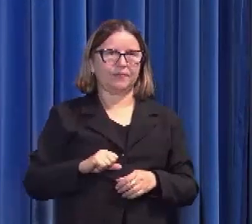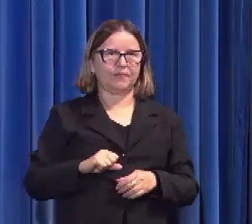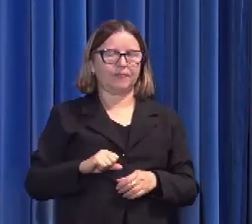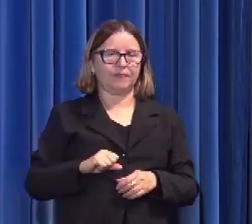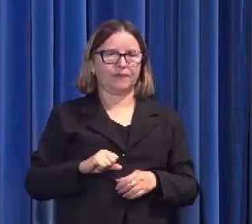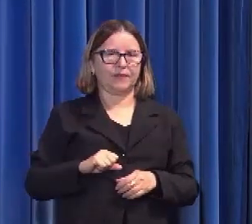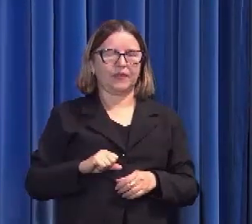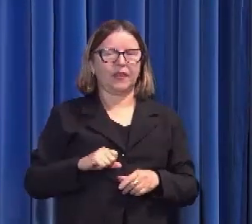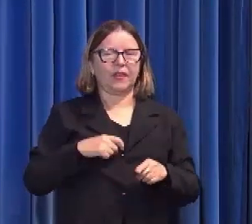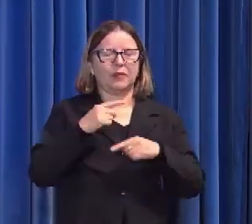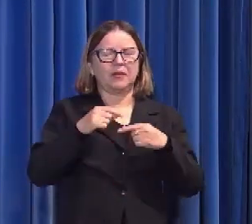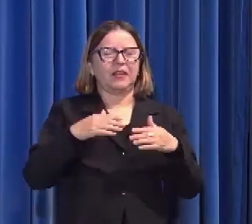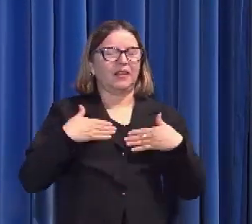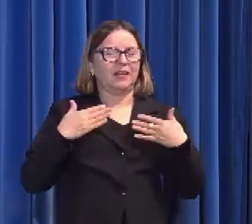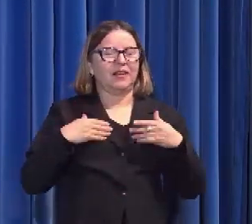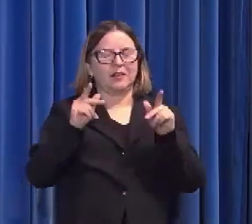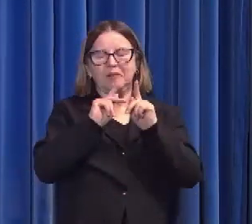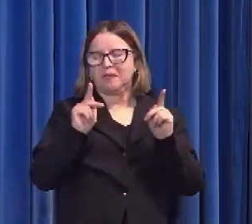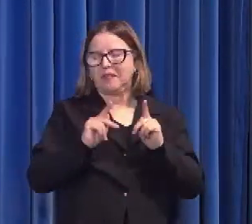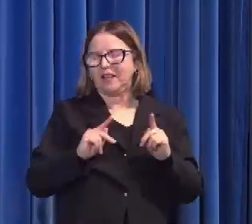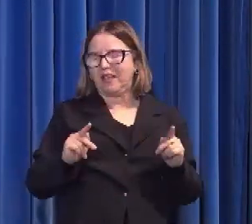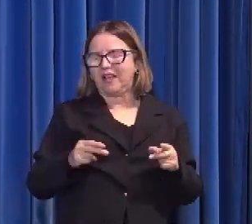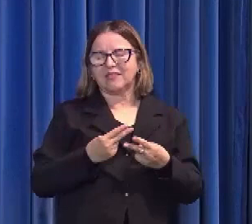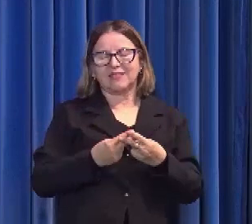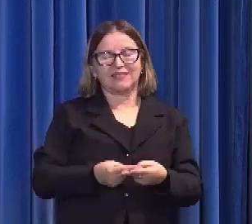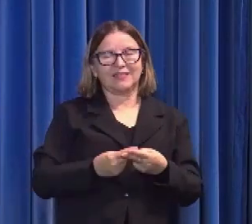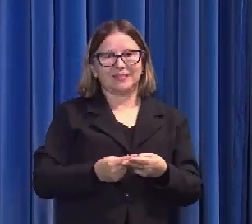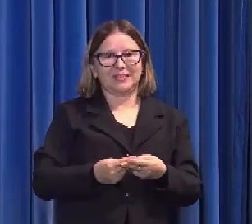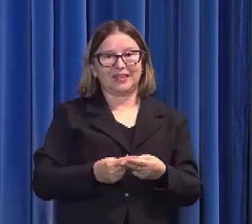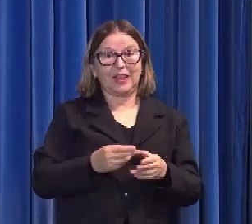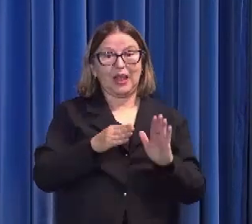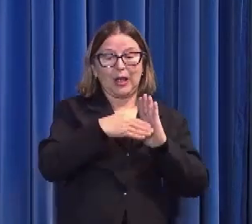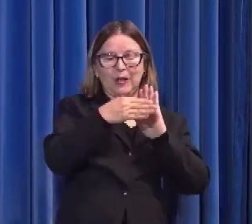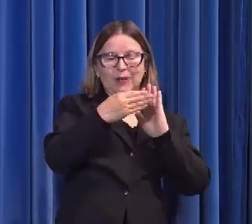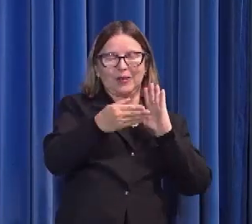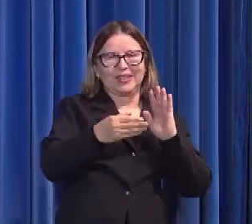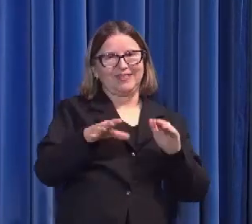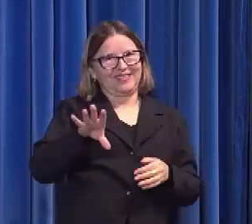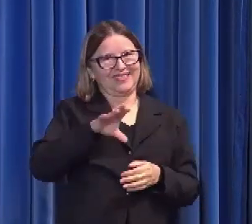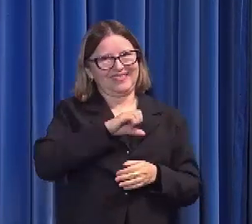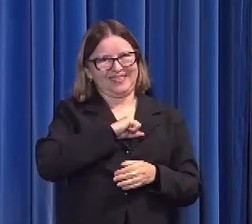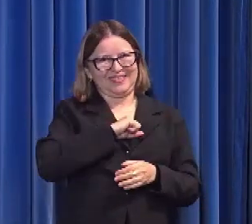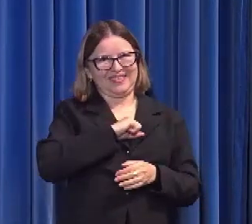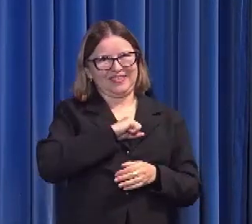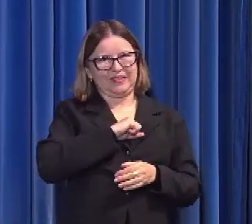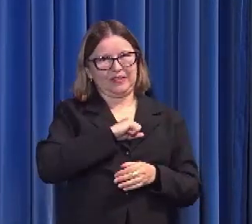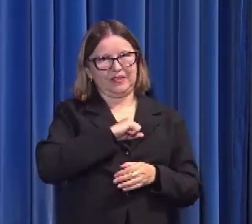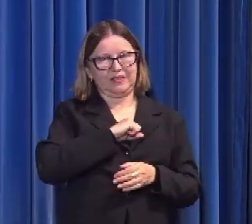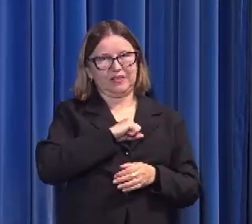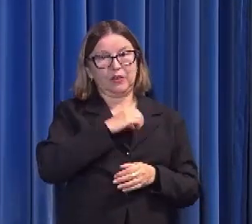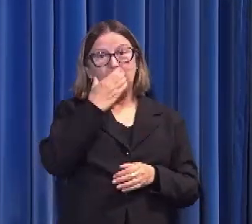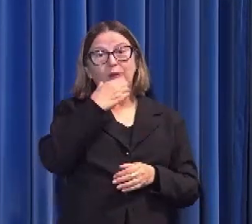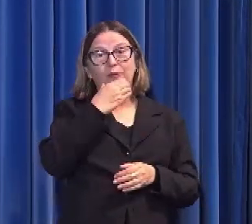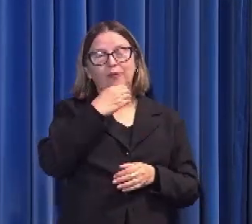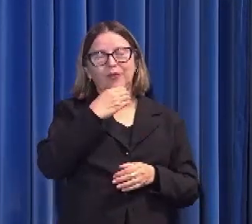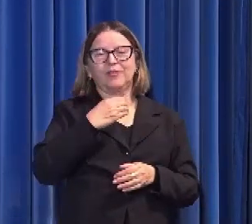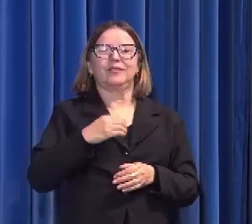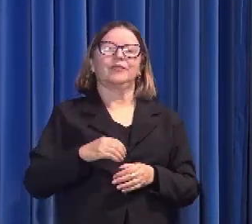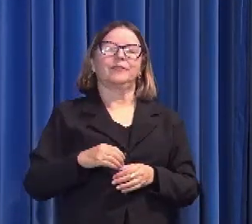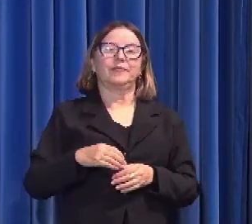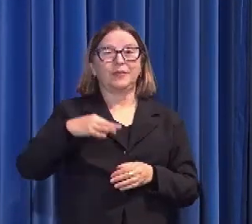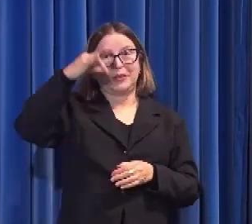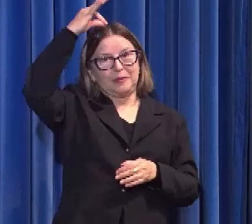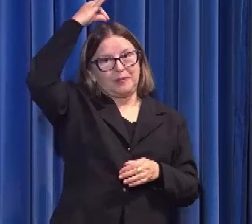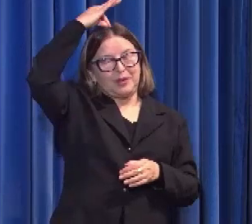outras todas alegria passou uma cidade Aquele é consequência do Amor o fruto do ele não de seus frutos